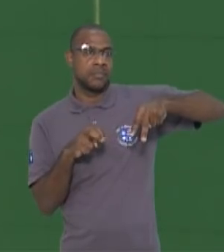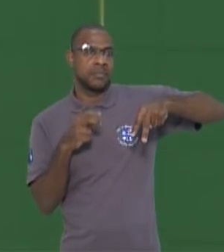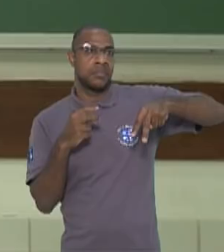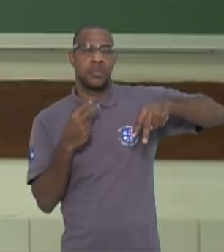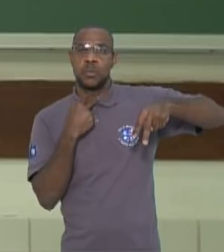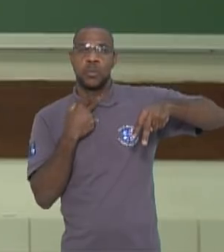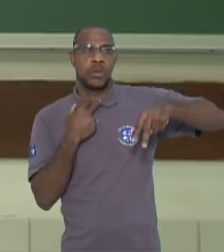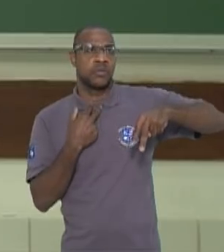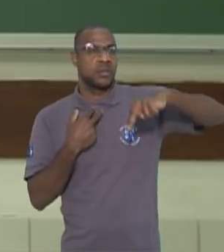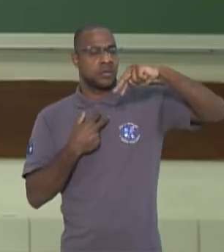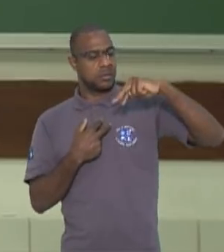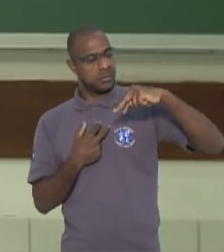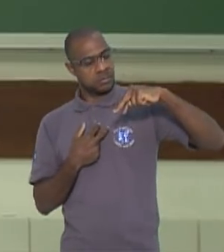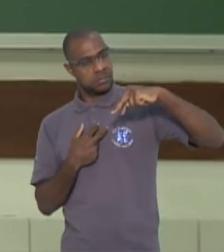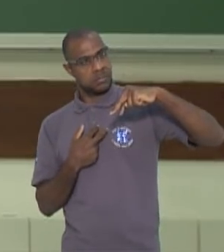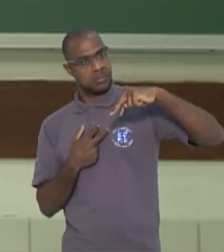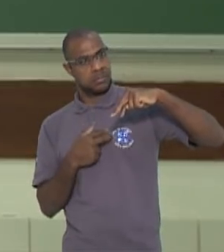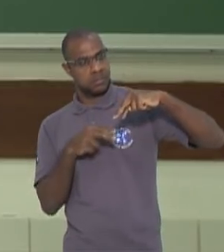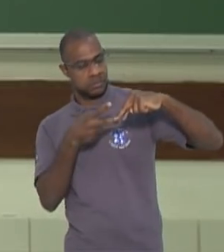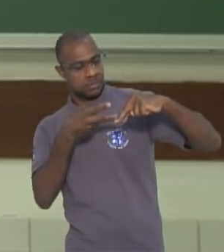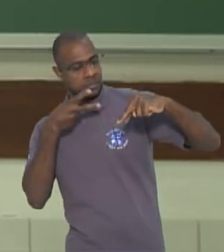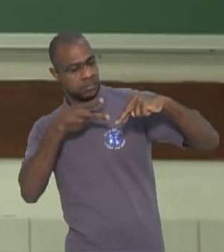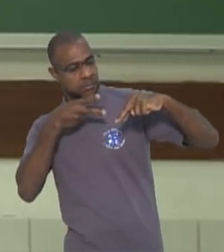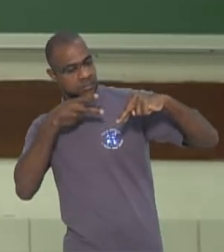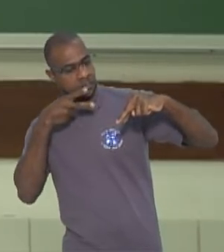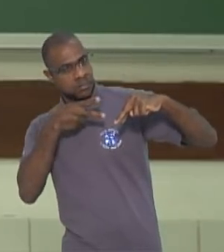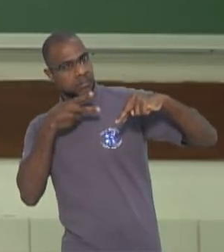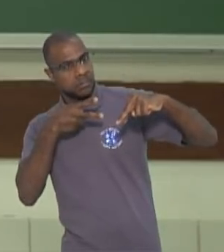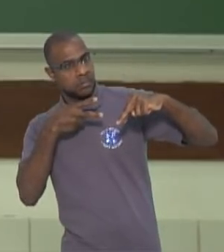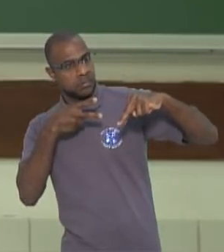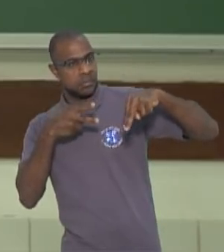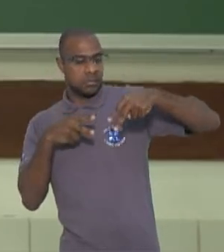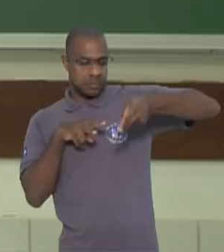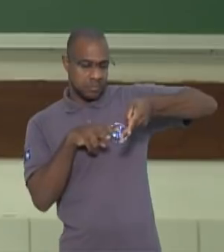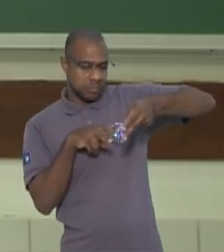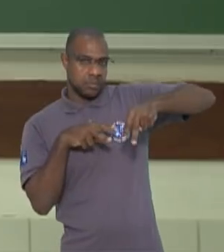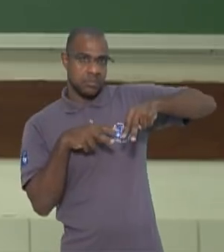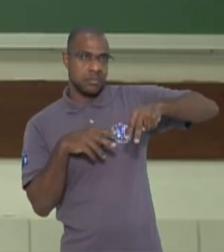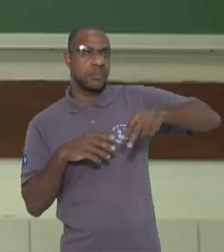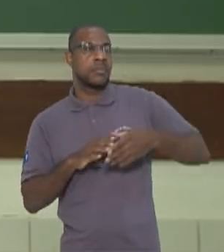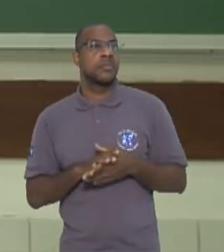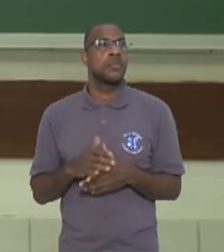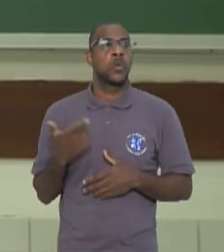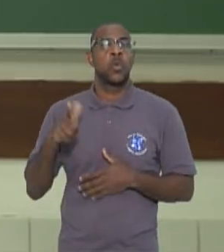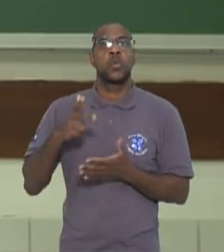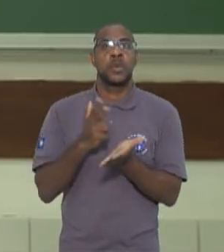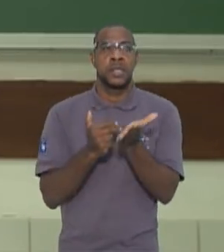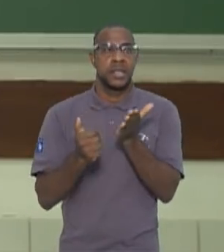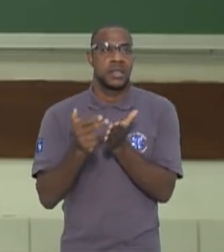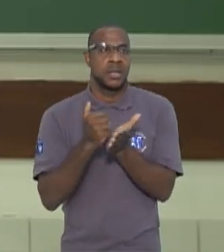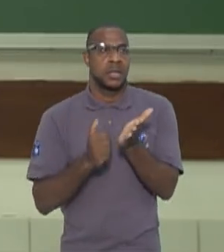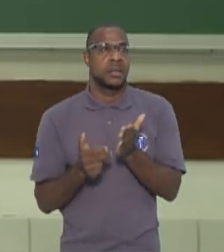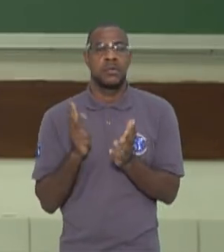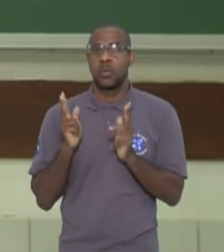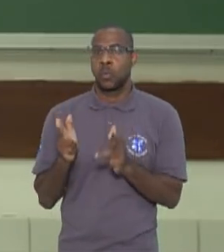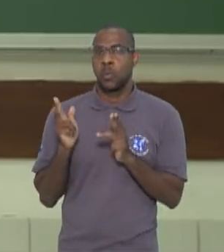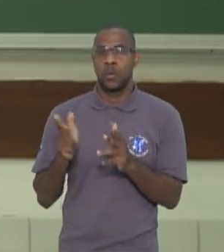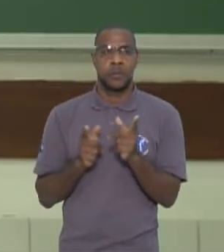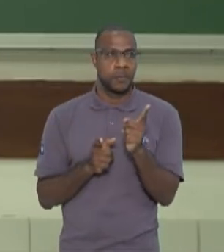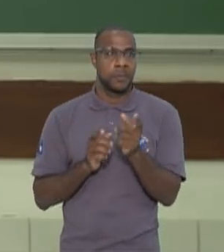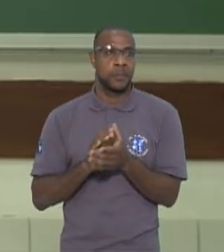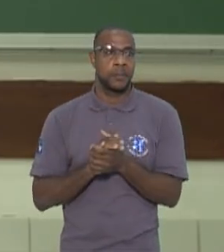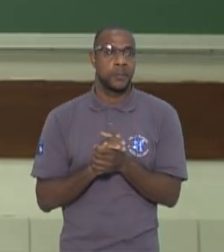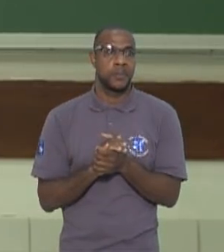tendo essa experiência através da câmera. Aí eu trouxe, por exemplo, aqui outro desenho desse mesmo bichinho, um desenho que eu